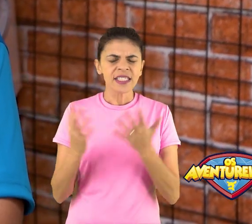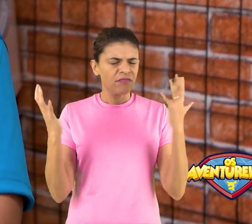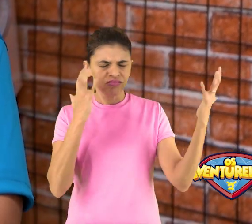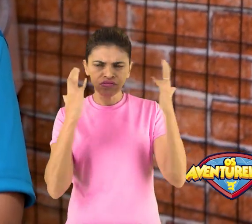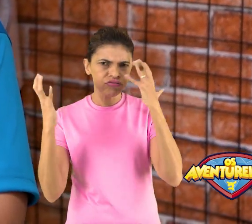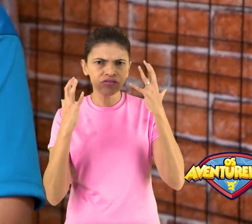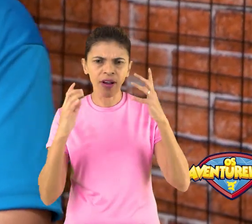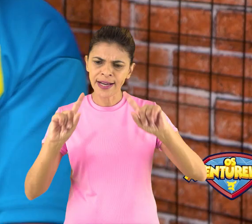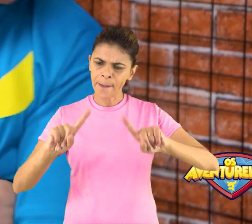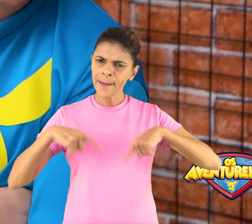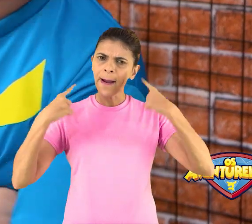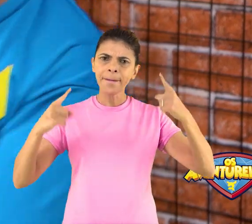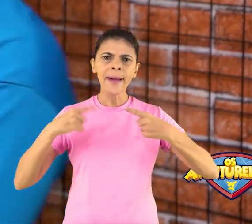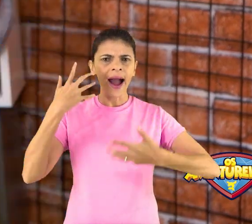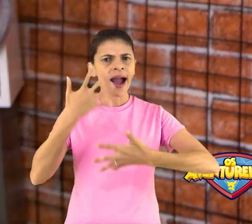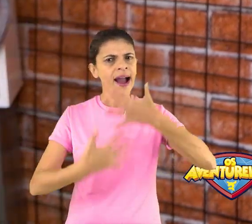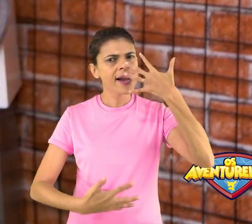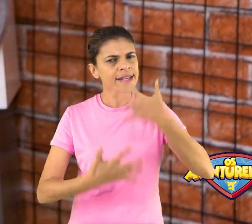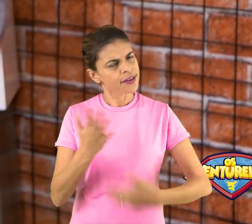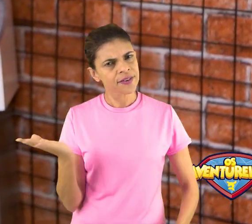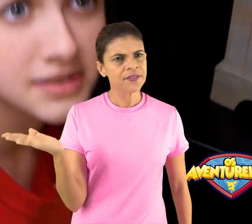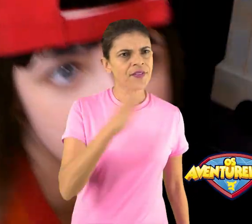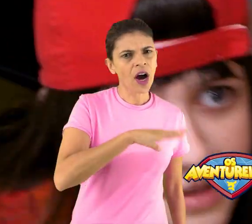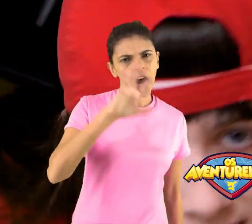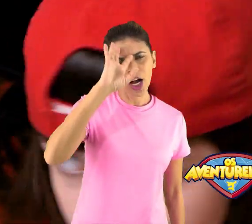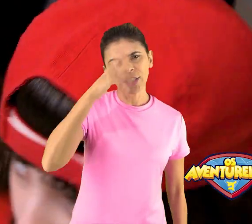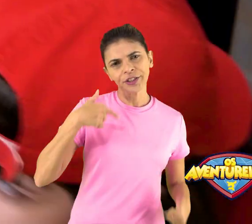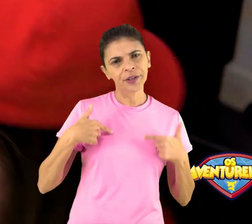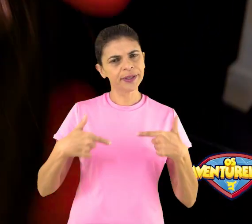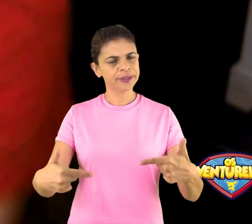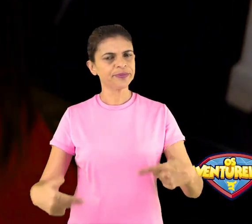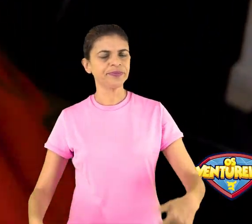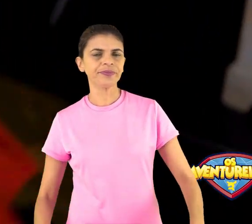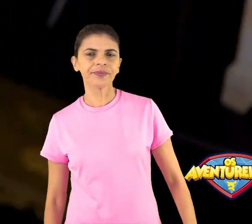Vem, Gi, bora resolver isso.